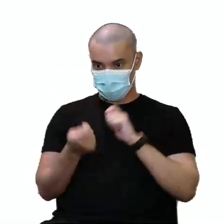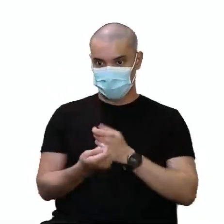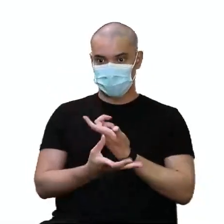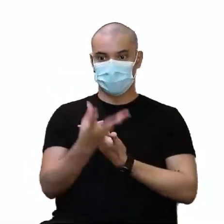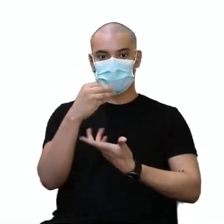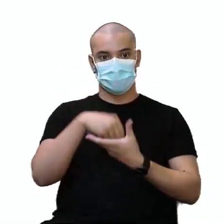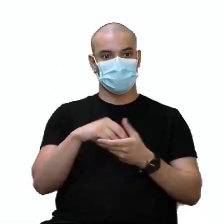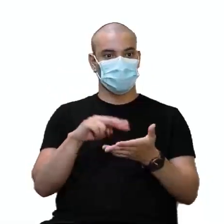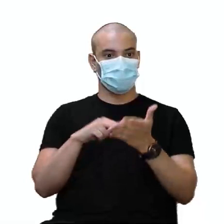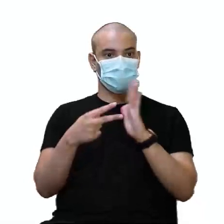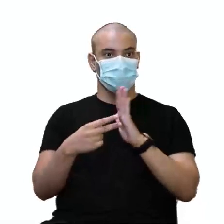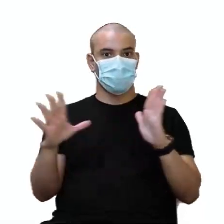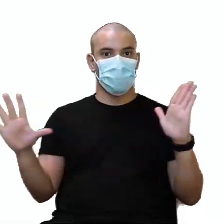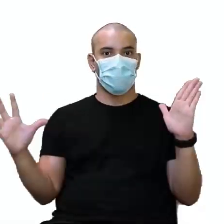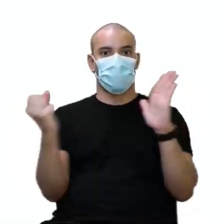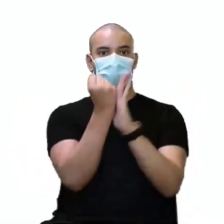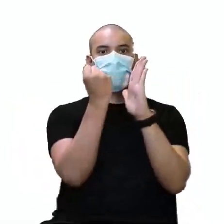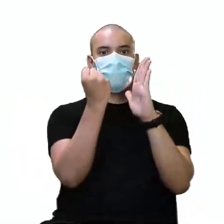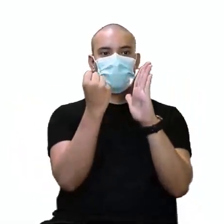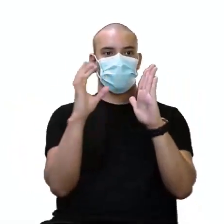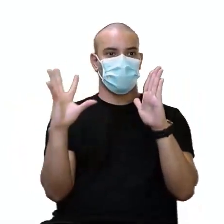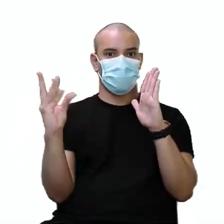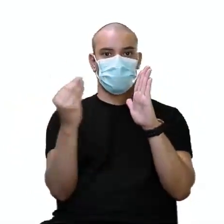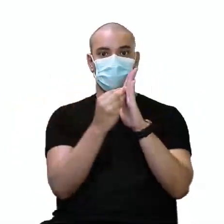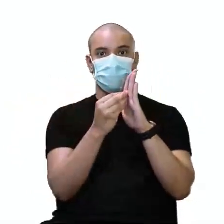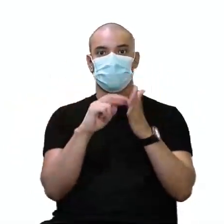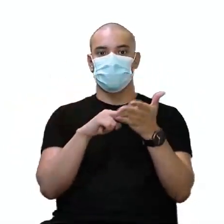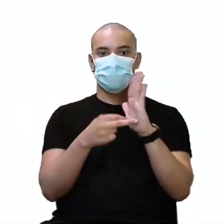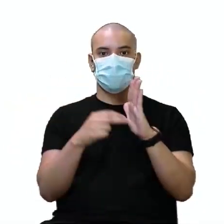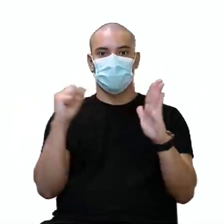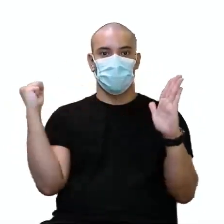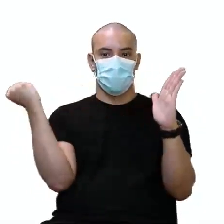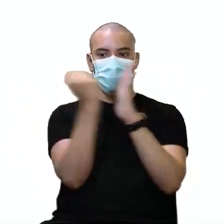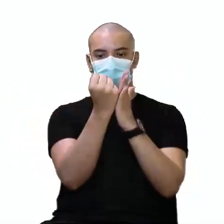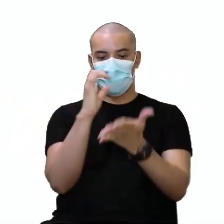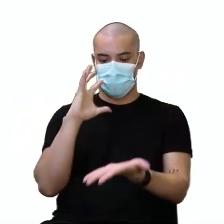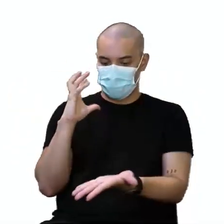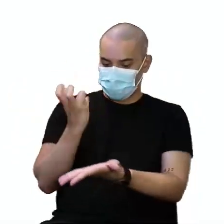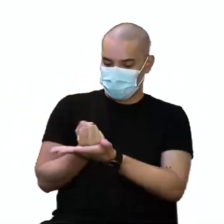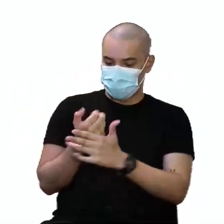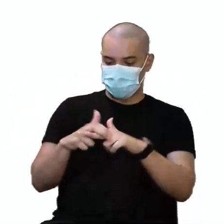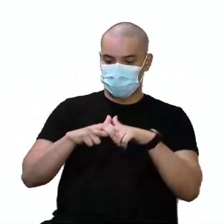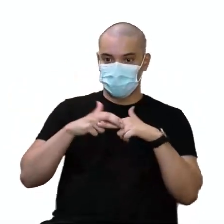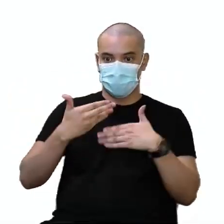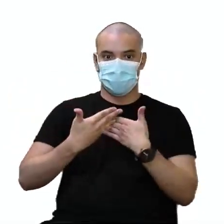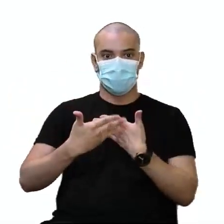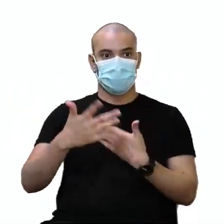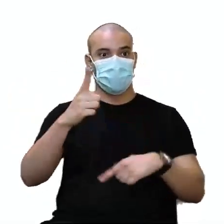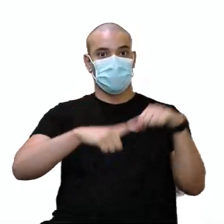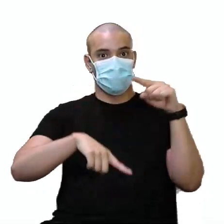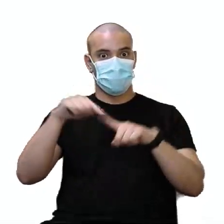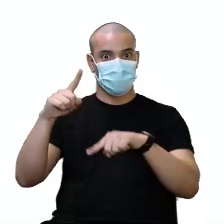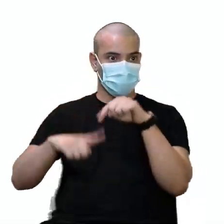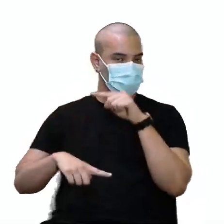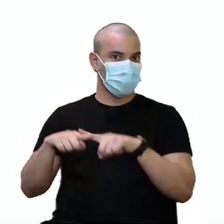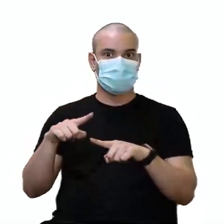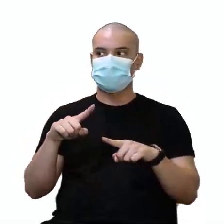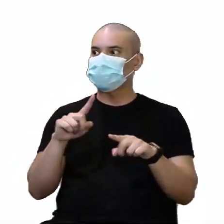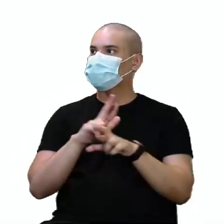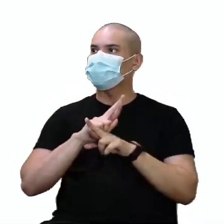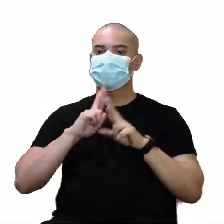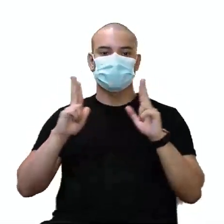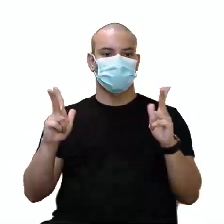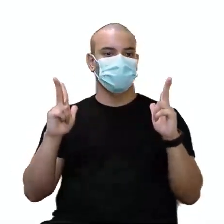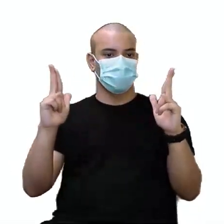que ficou impregnado, ficou marcado, registrado a partir de materiais muito